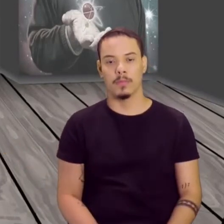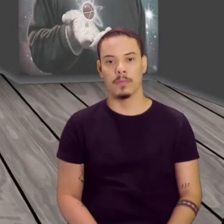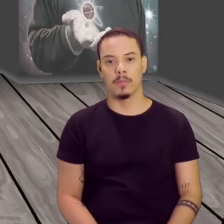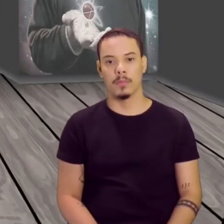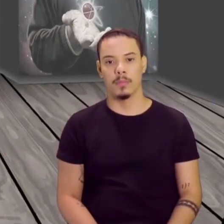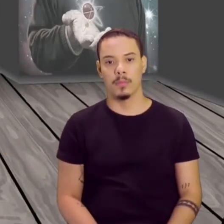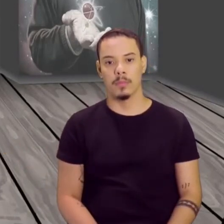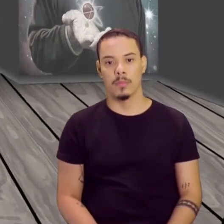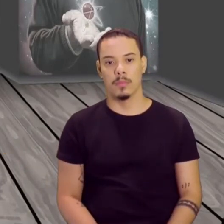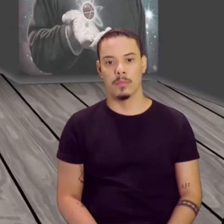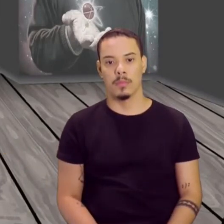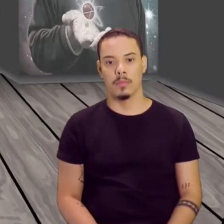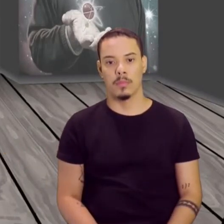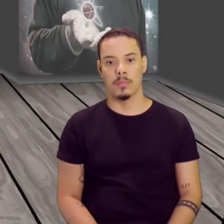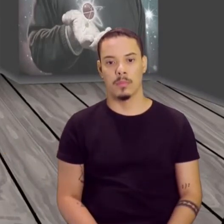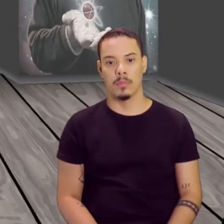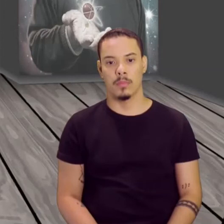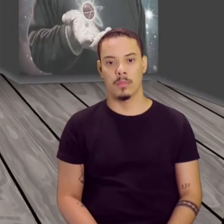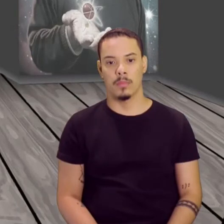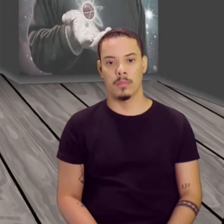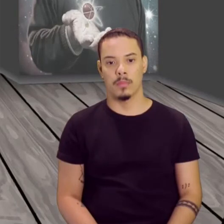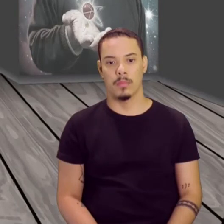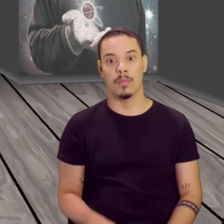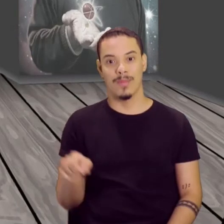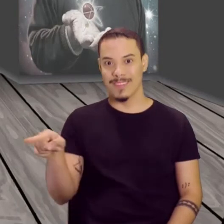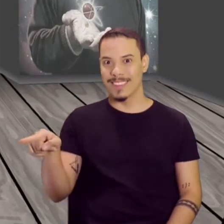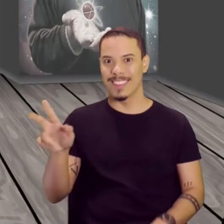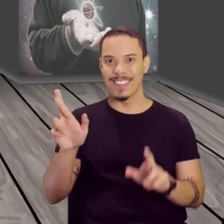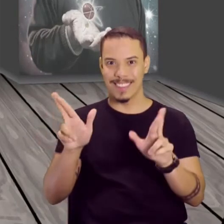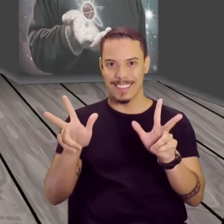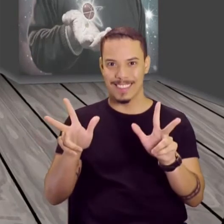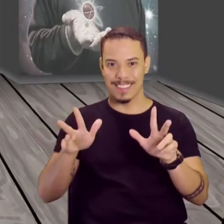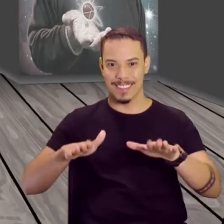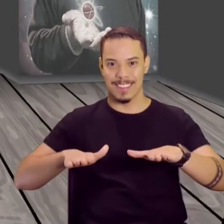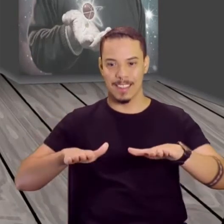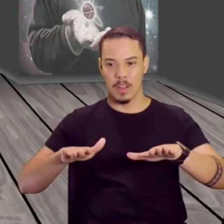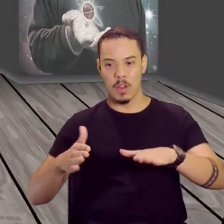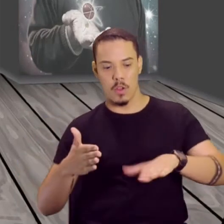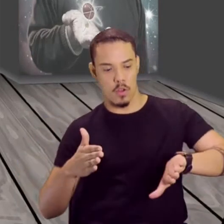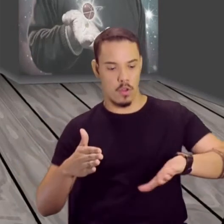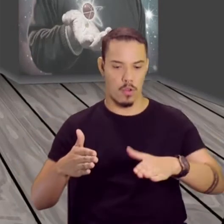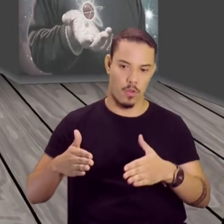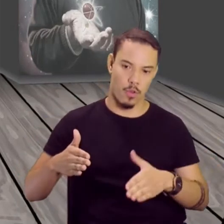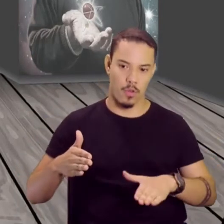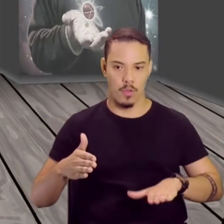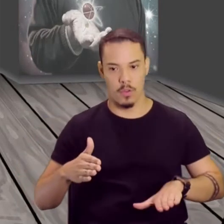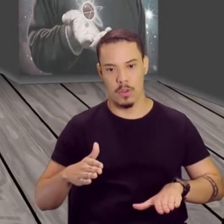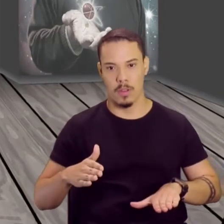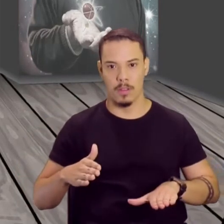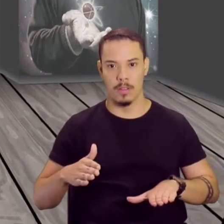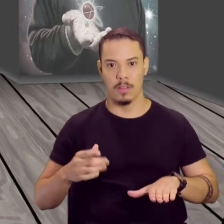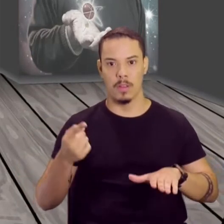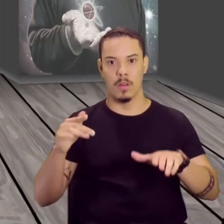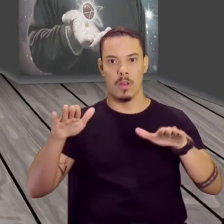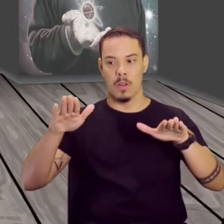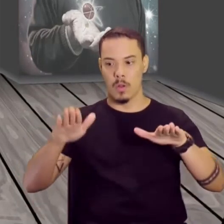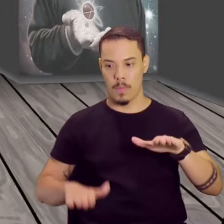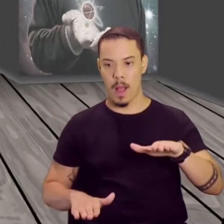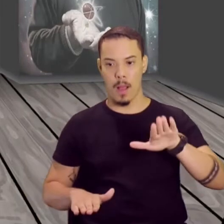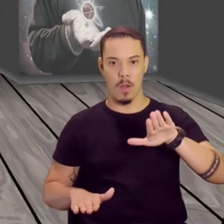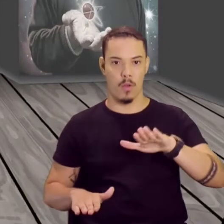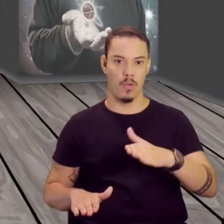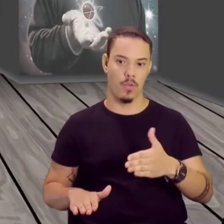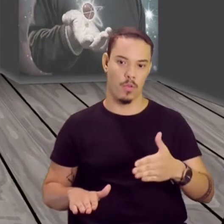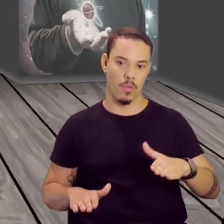posição, olha aqui, olha aí, ó. Aí o ar a resistência do ar, a gente observa, né? A resistência do ar.